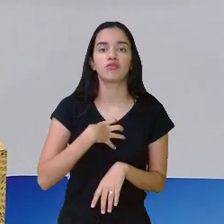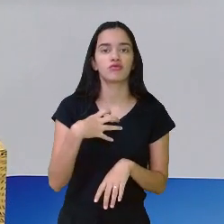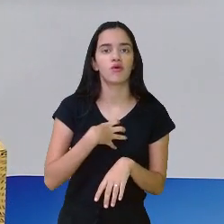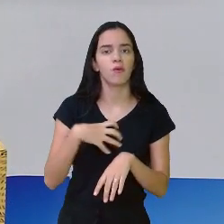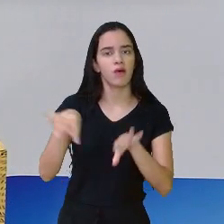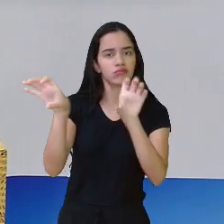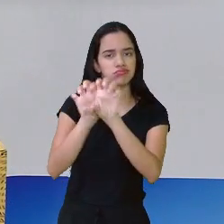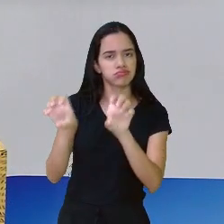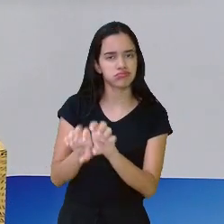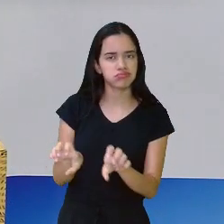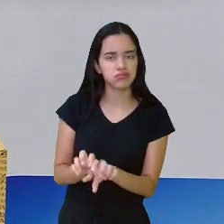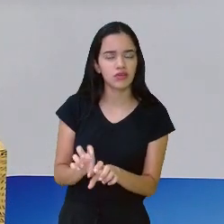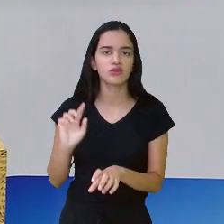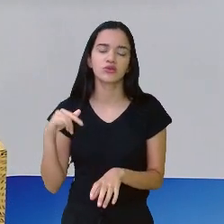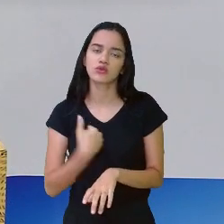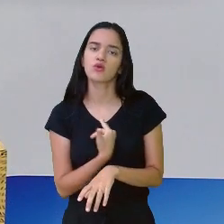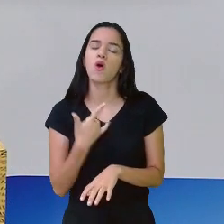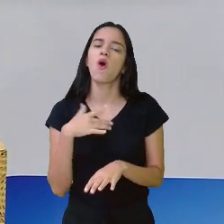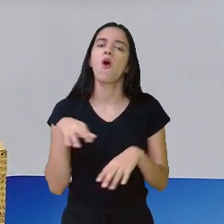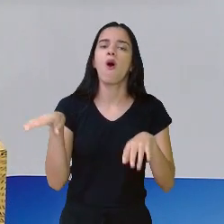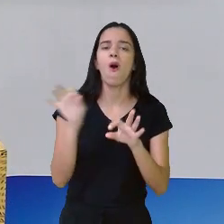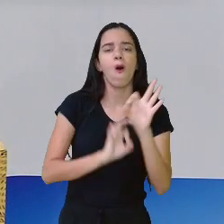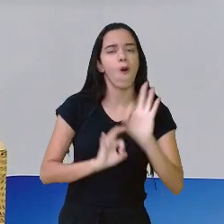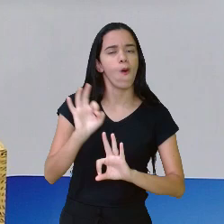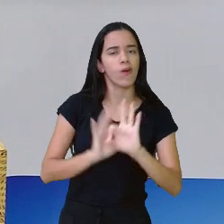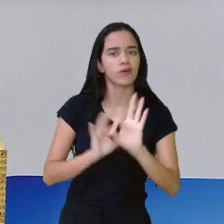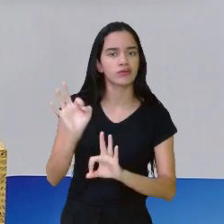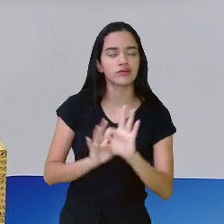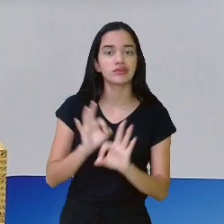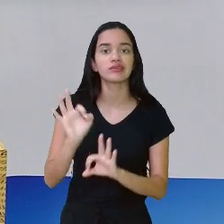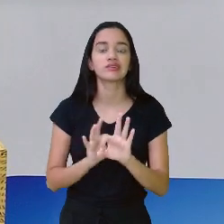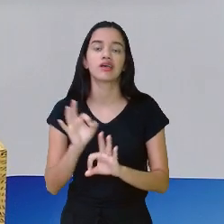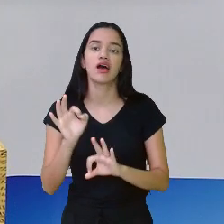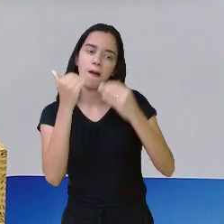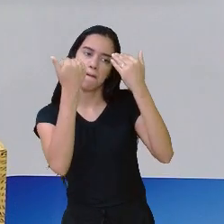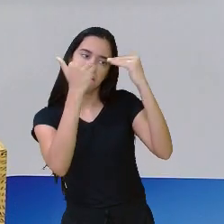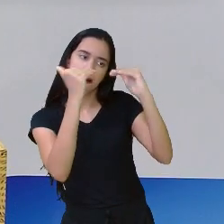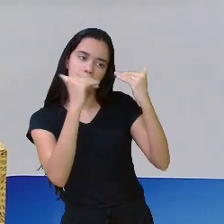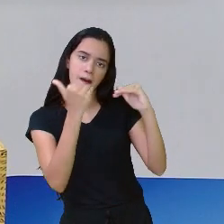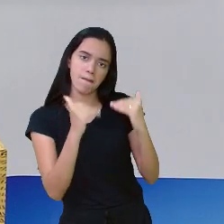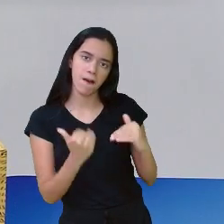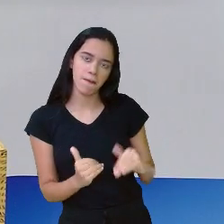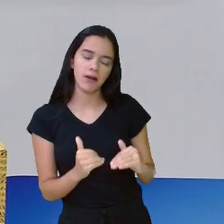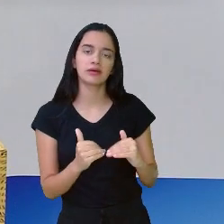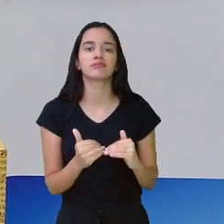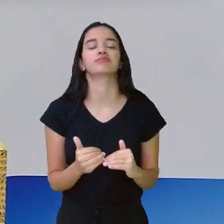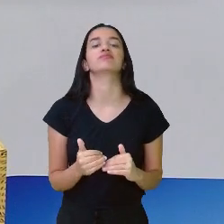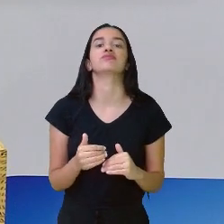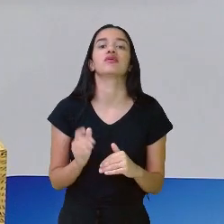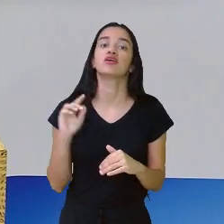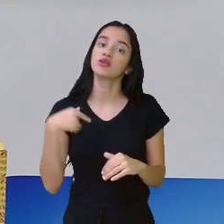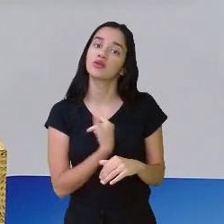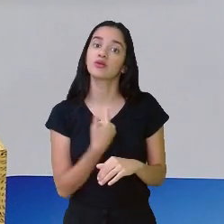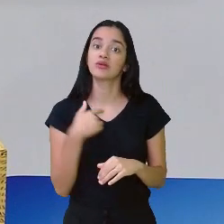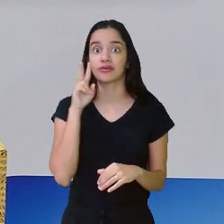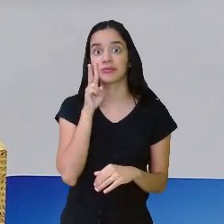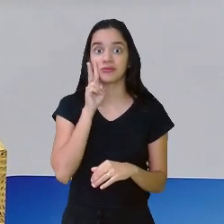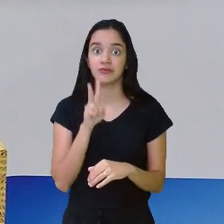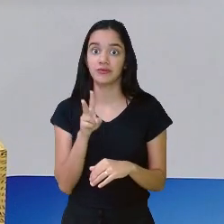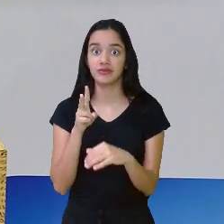sistematizada, né, que a gente organiza bem direitinho, unidade embaixo de unidade, dezena embaixo de dezena, e nós iremos